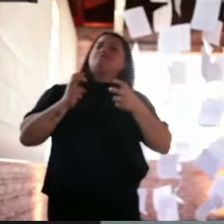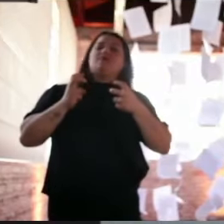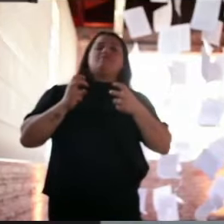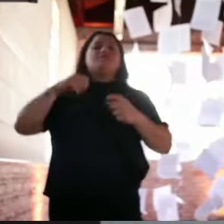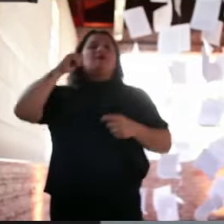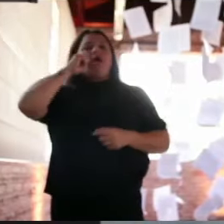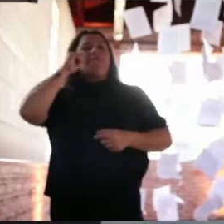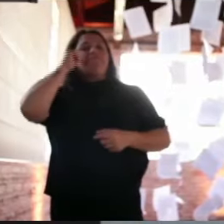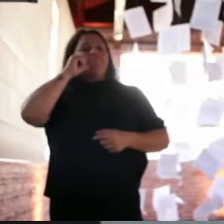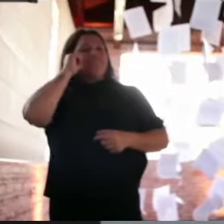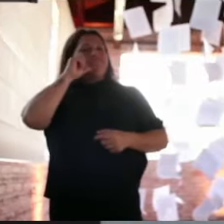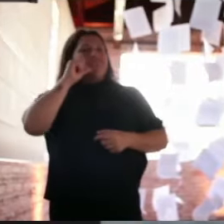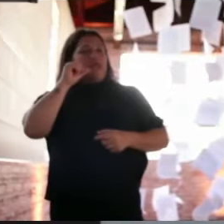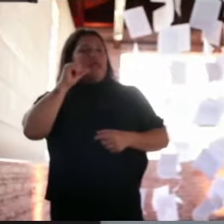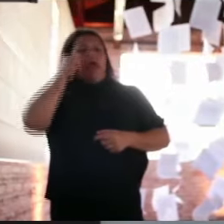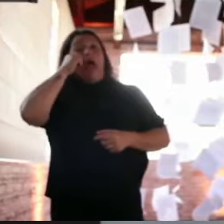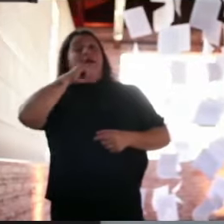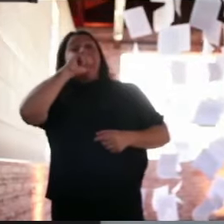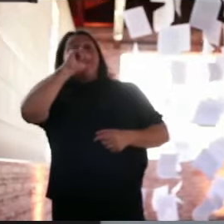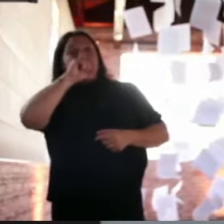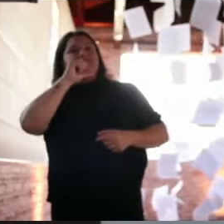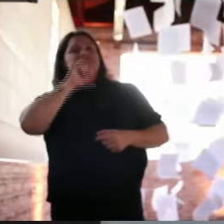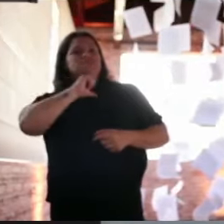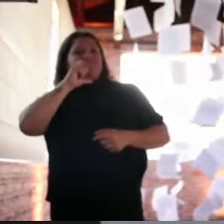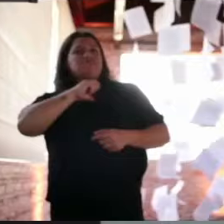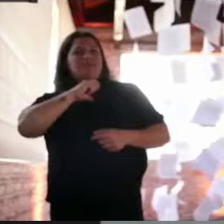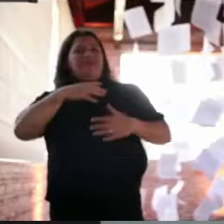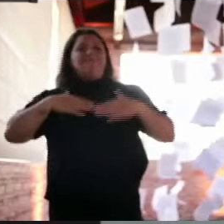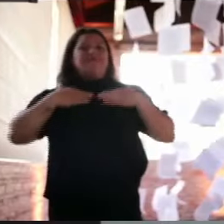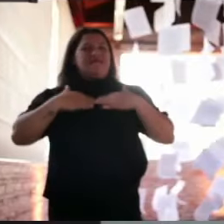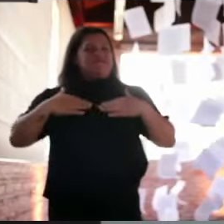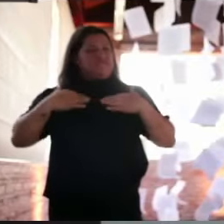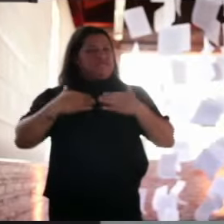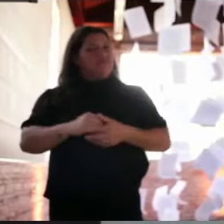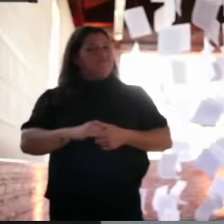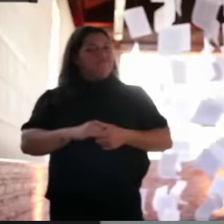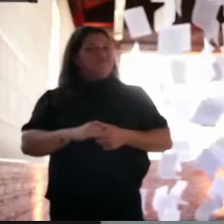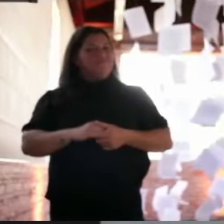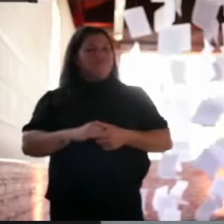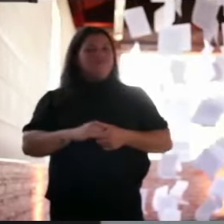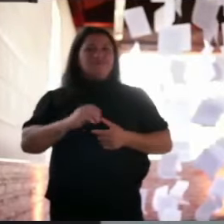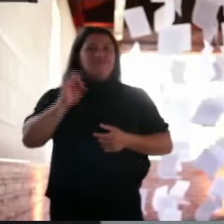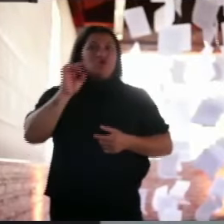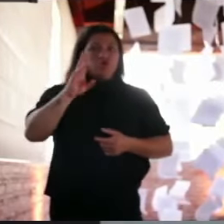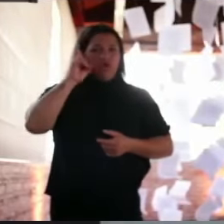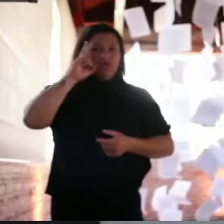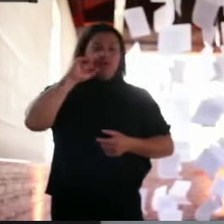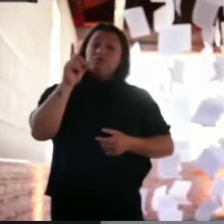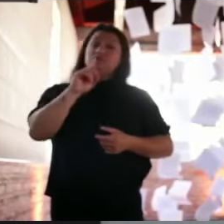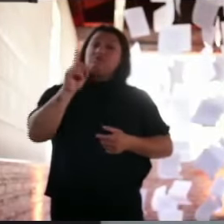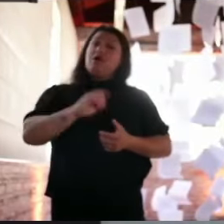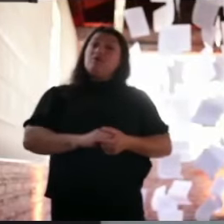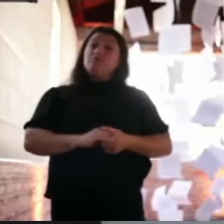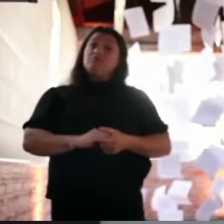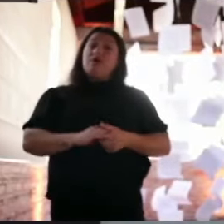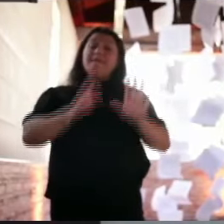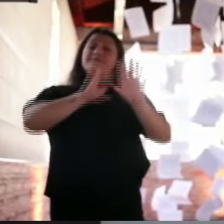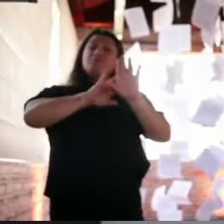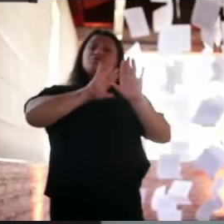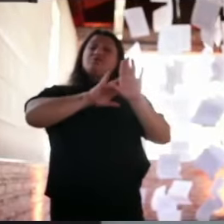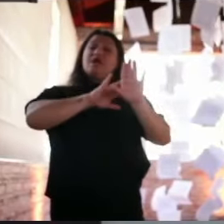que a mulher tem que a mãe tem prazer é reconhecer não é só uma questão histórica tá em termos subjetivos